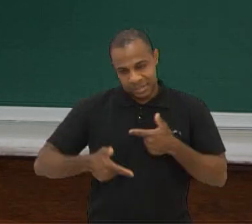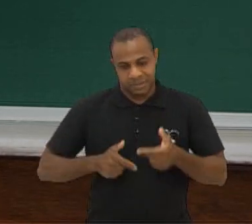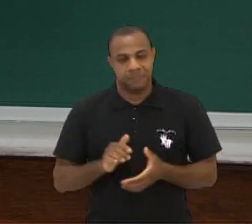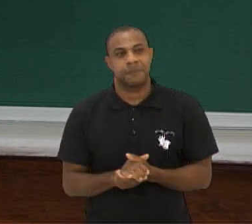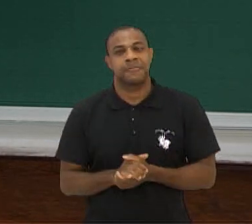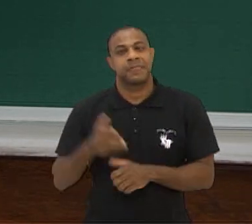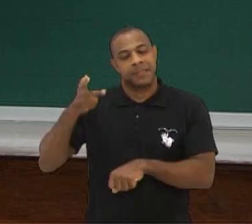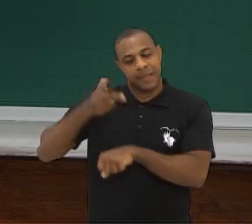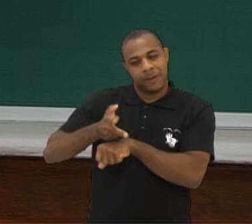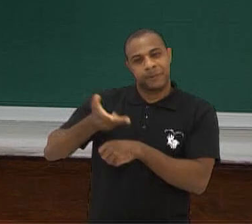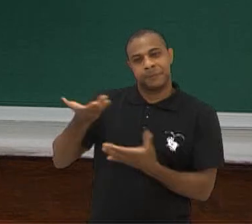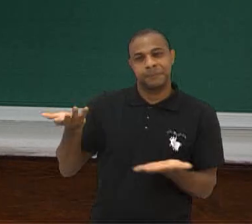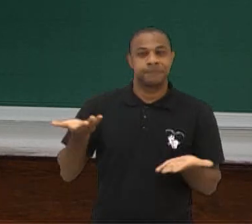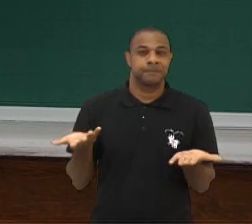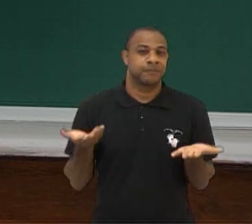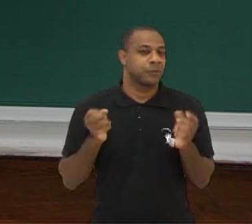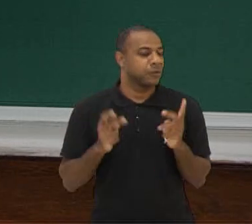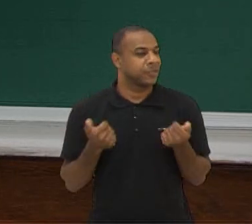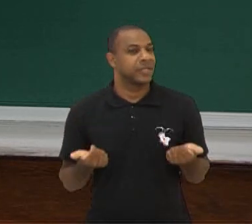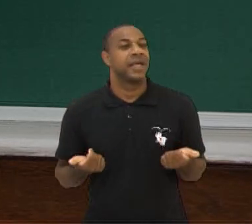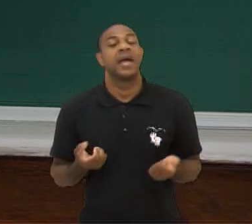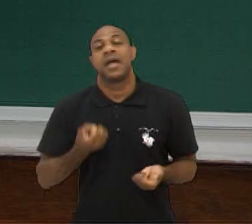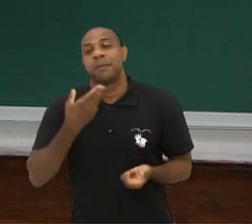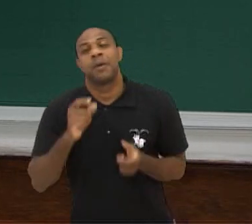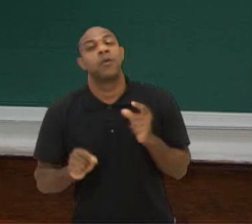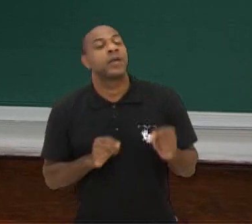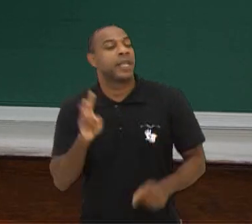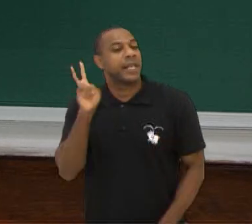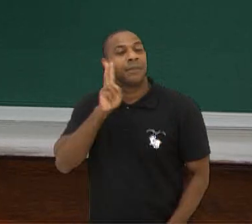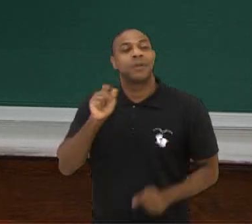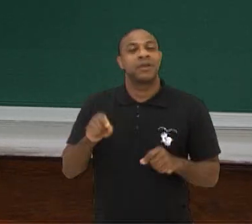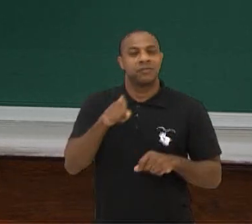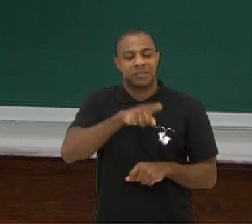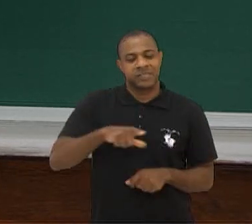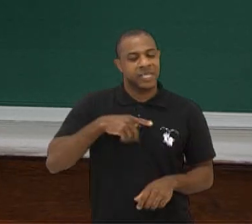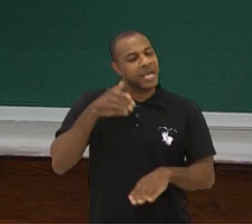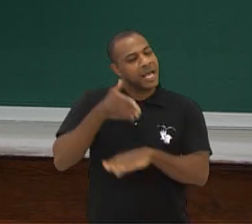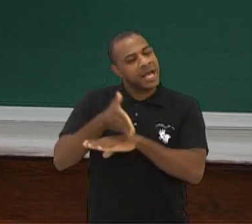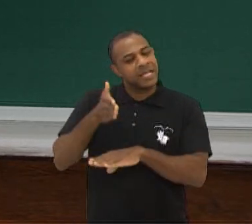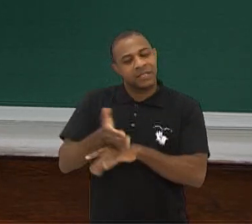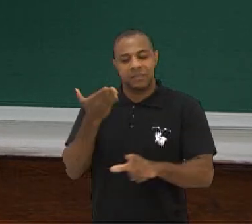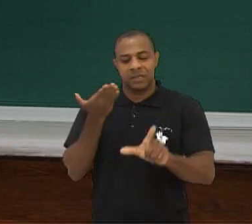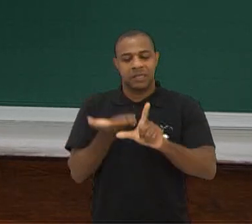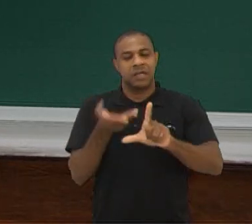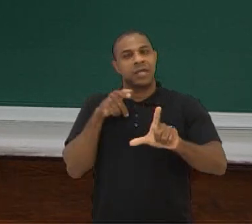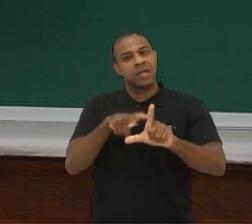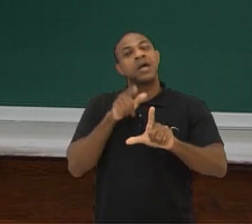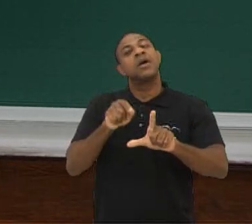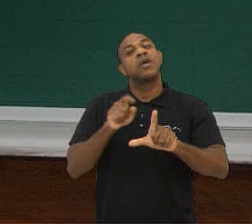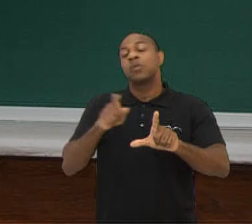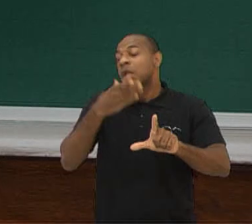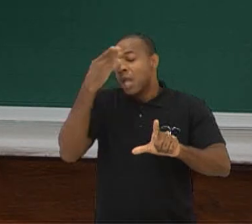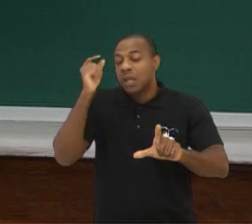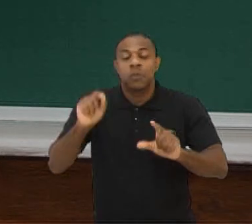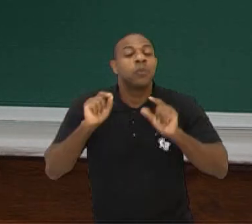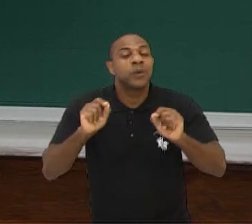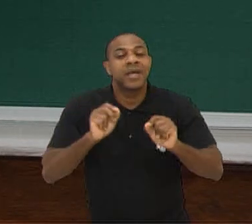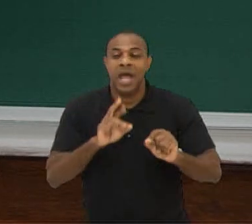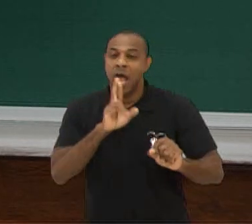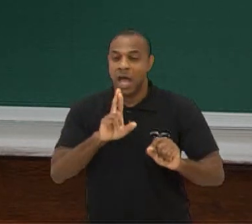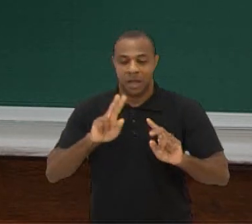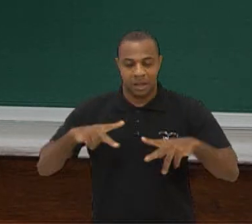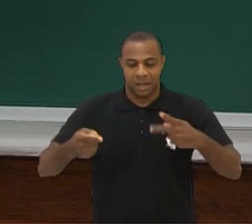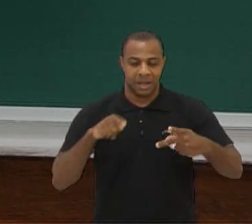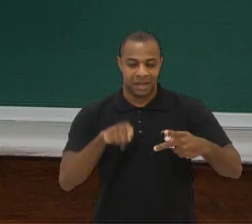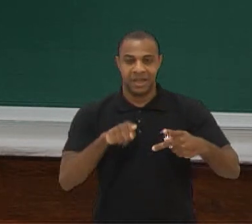nossas videoaulas. Ok? Sempre é bom a gente também lembrar aqueles estudantes que têm acesso ao Google Classroom, para não se esquecer de responder ao